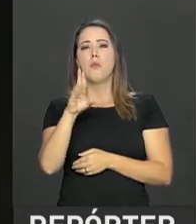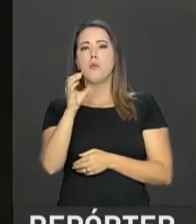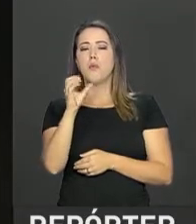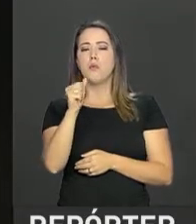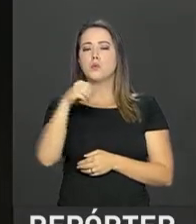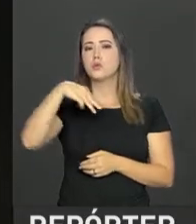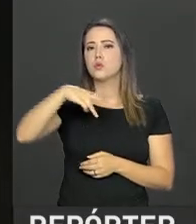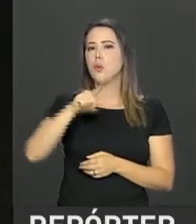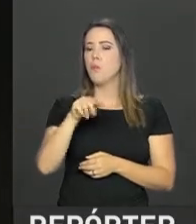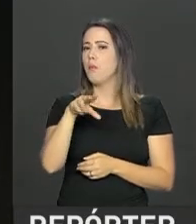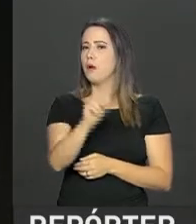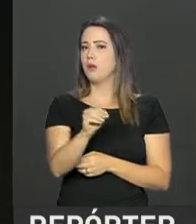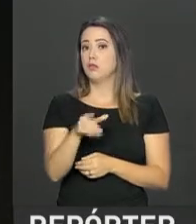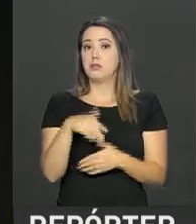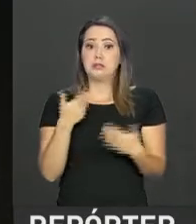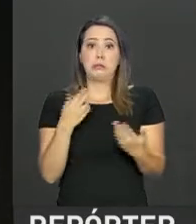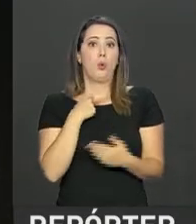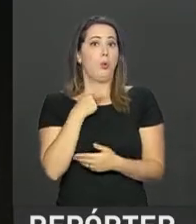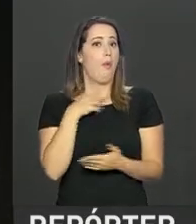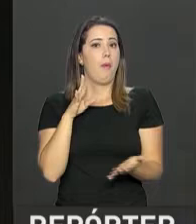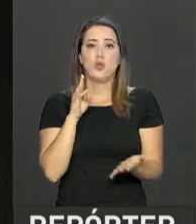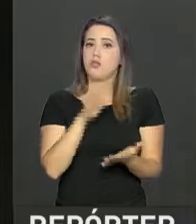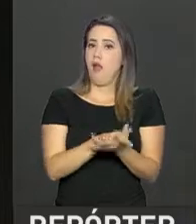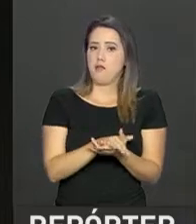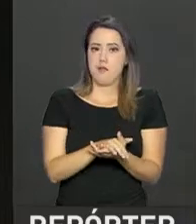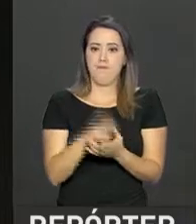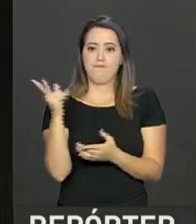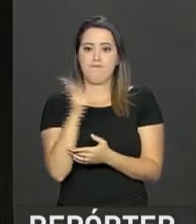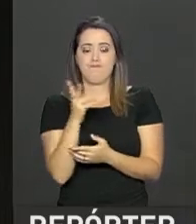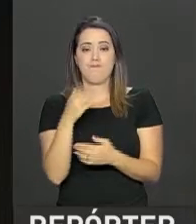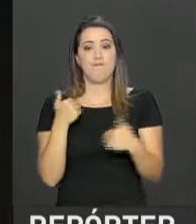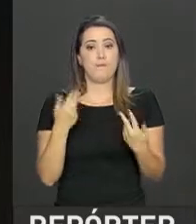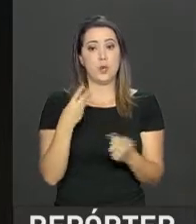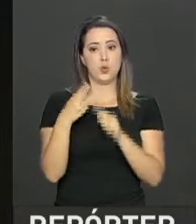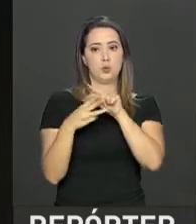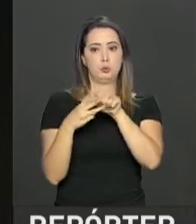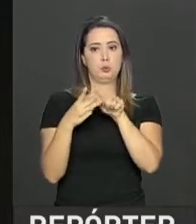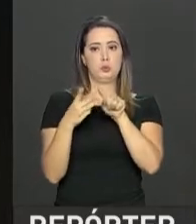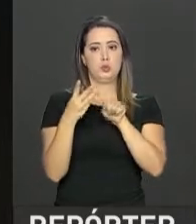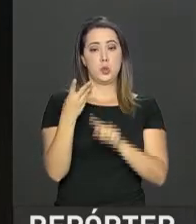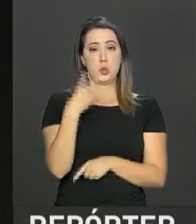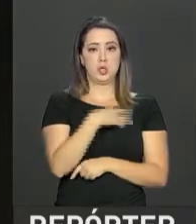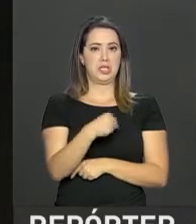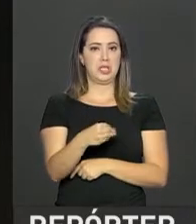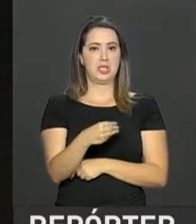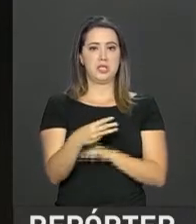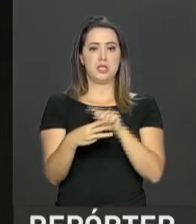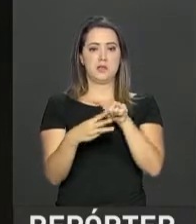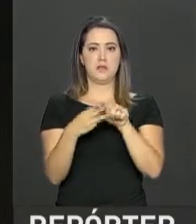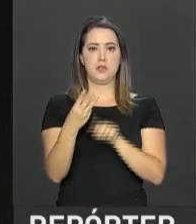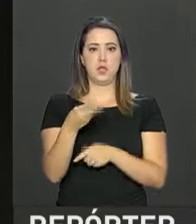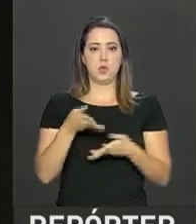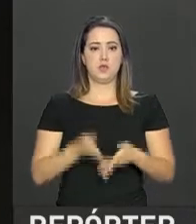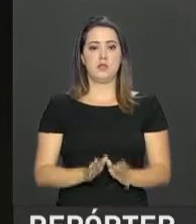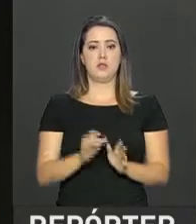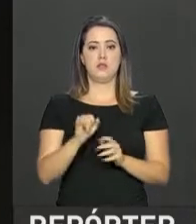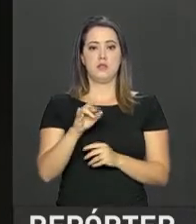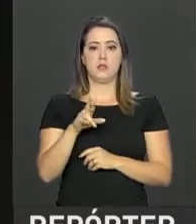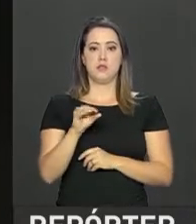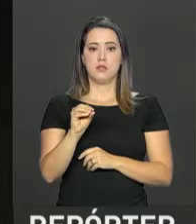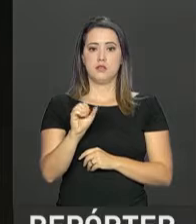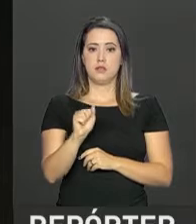por conta das leis do país. Então, os três filhos, Marra, Suade e um irmão, nasceram e não